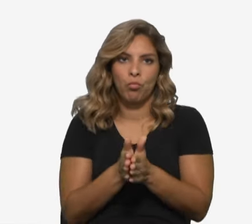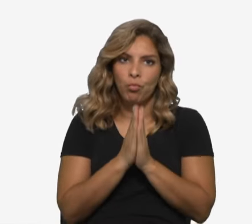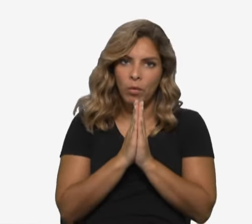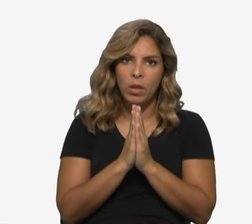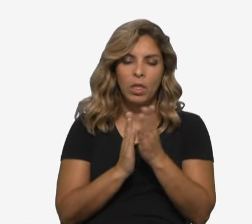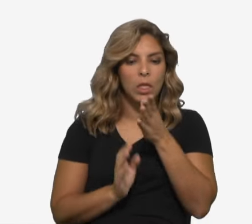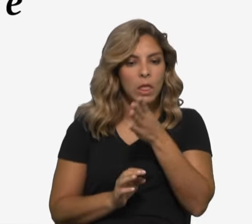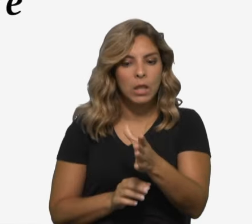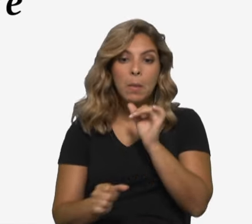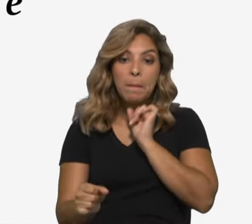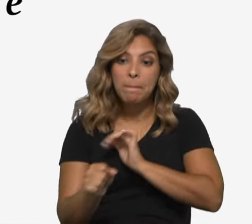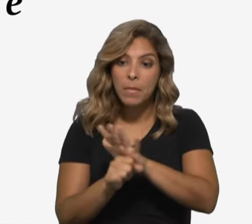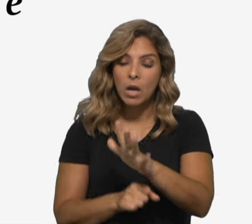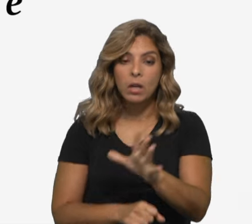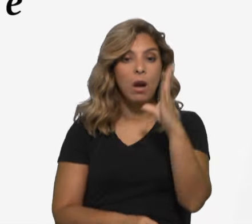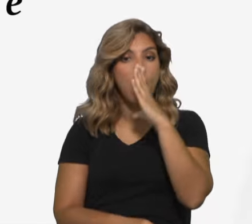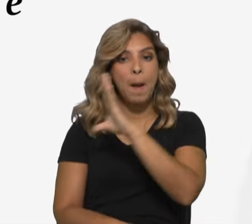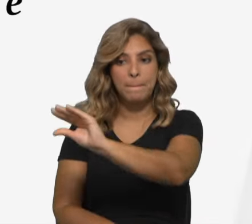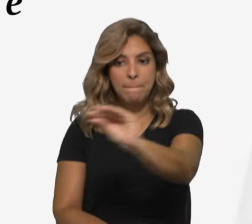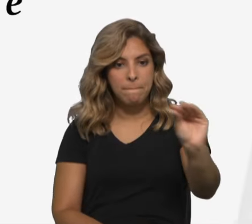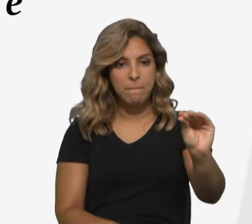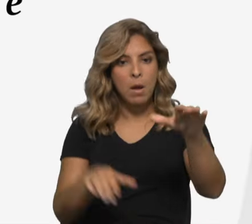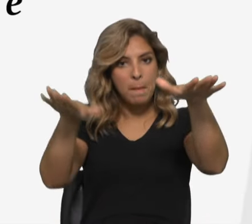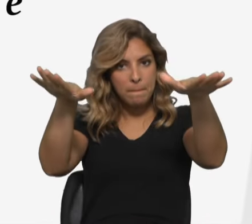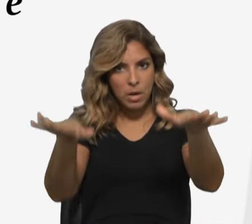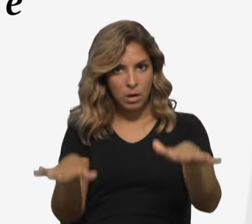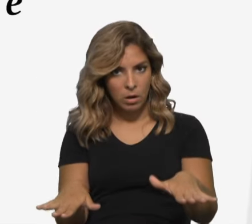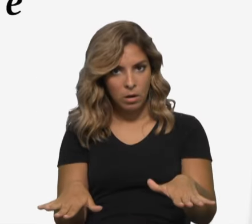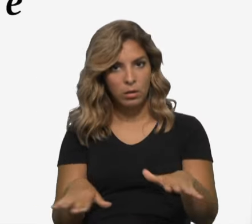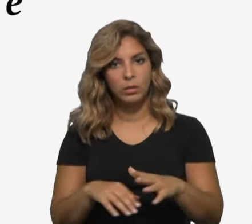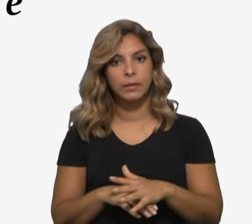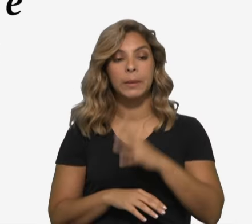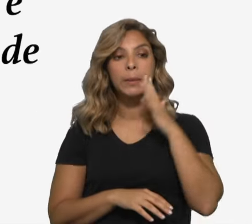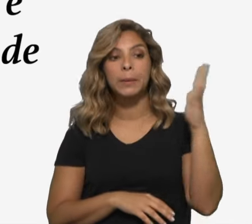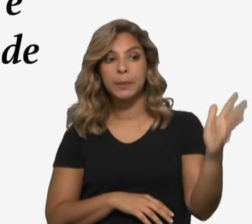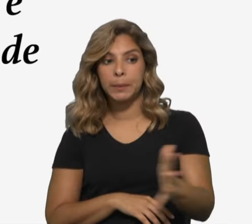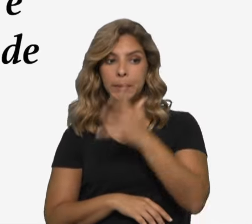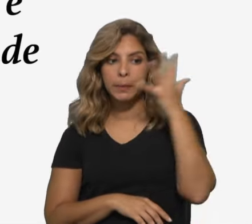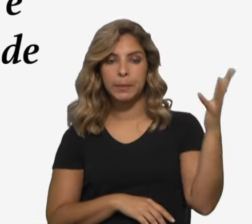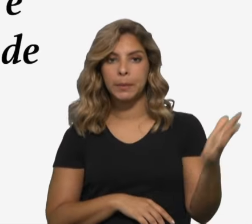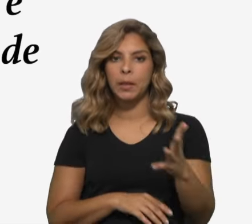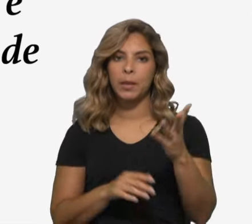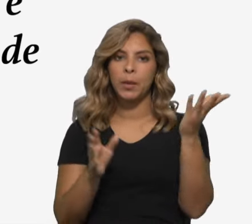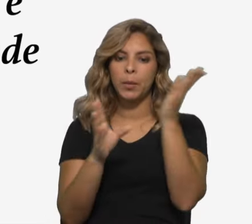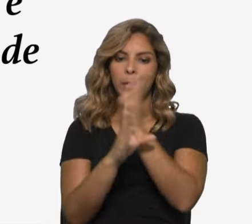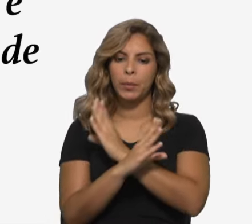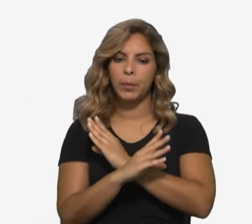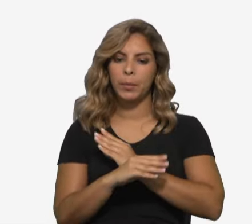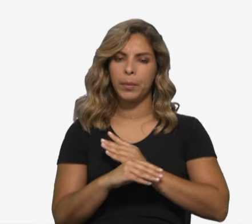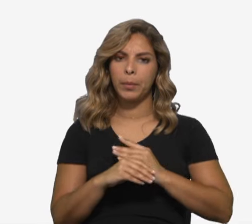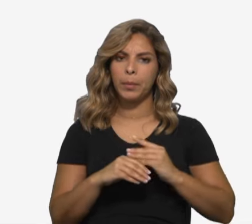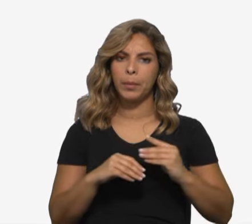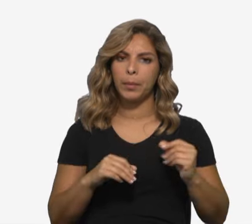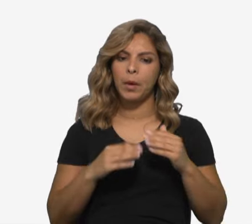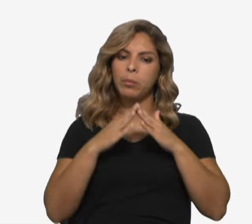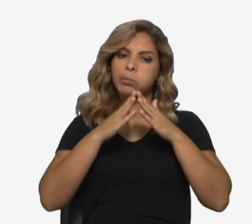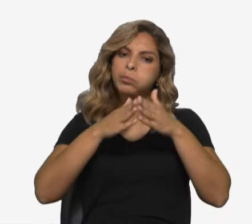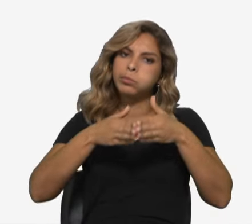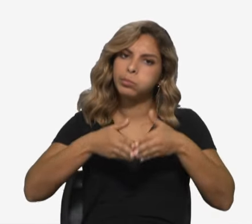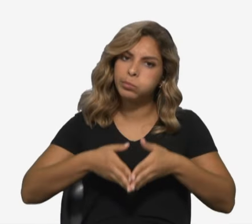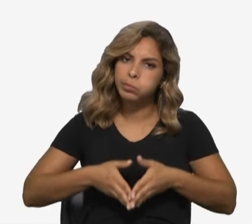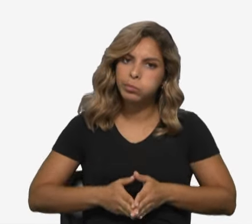mar: "Cala-te e está quieto." O vento cessou e fez-se grande bonança. Depois disse